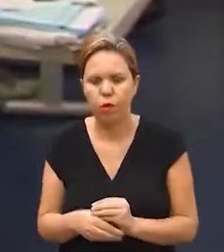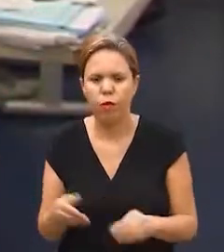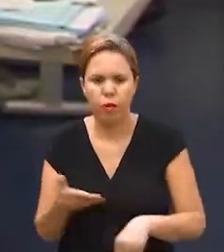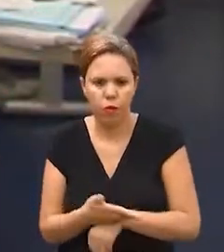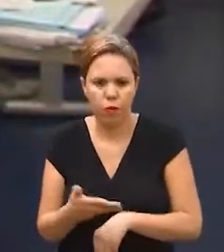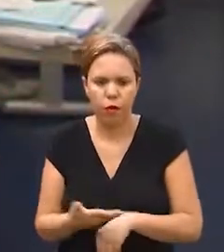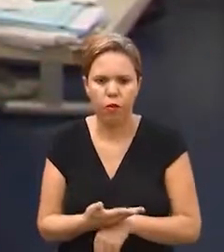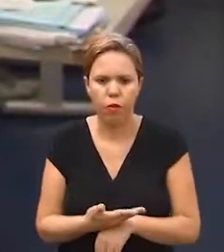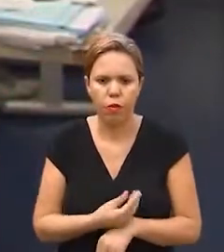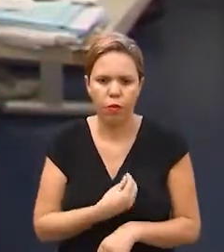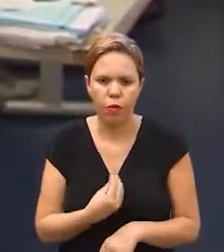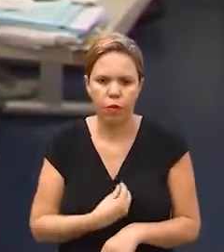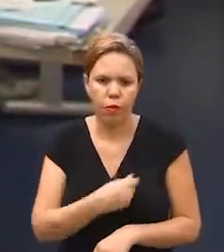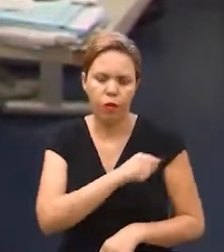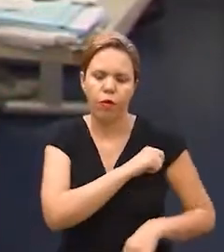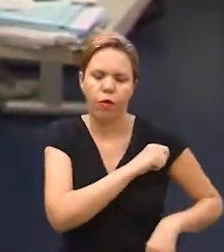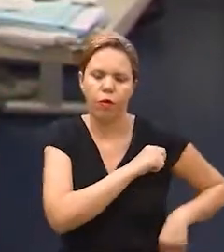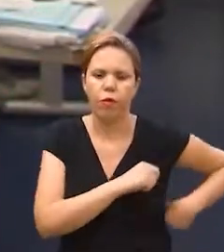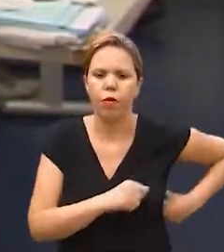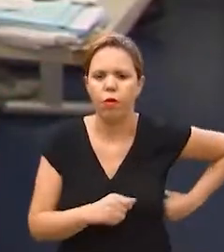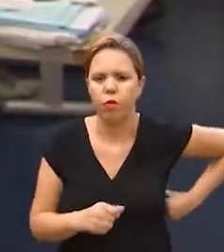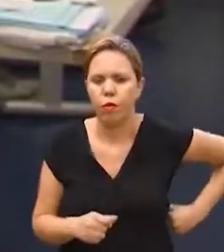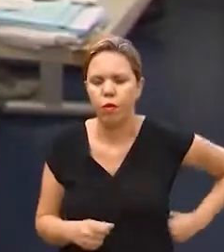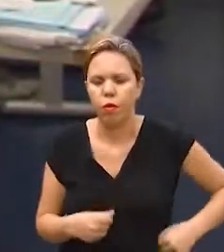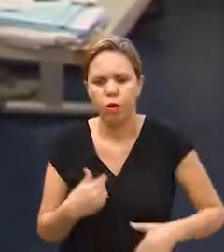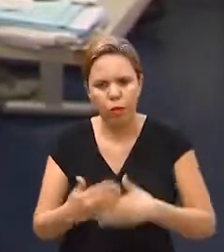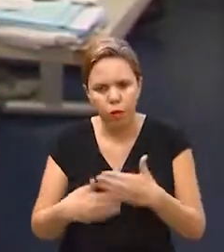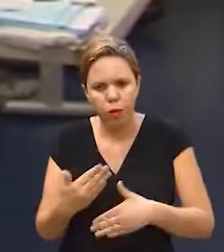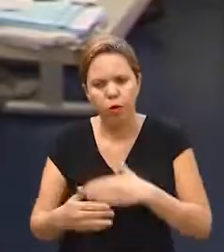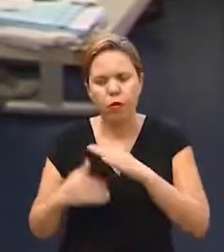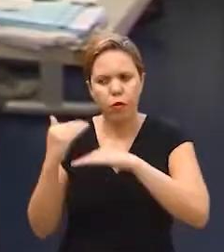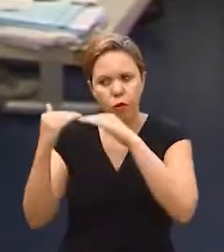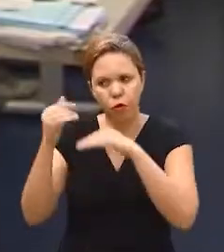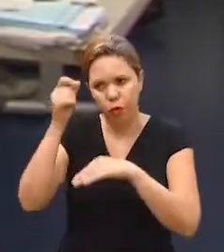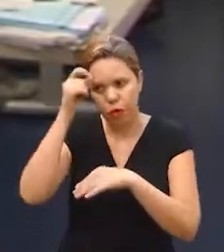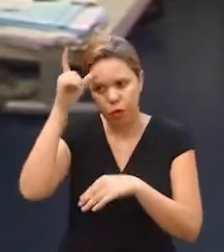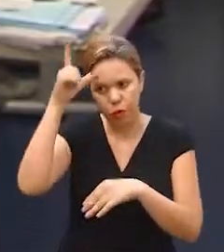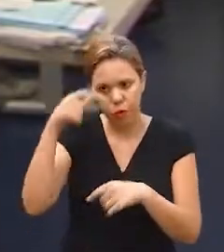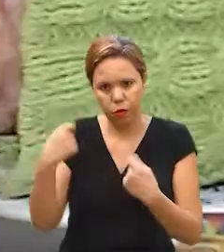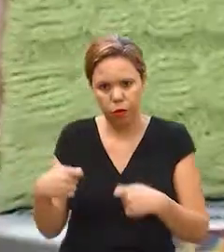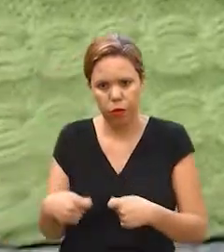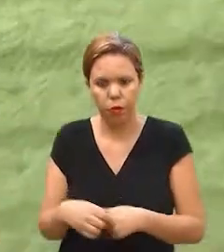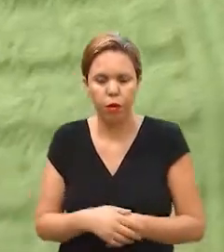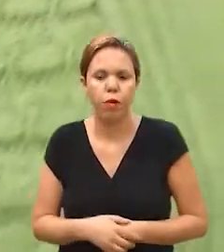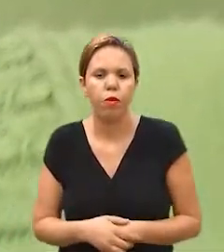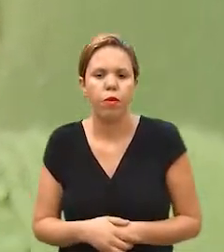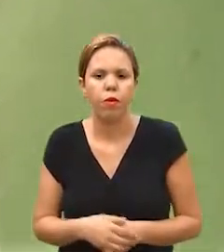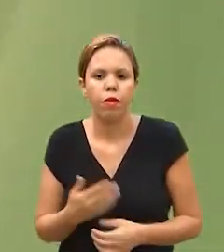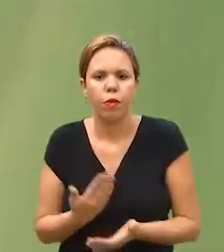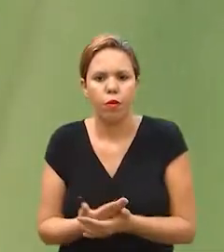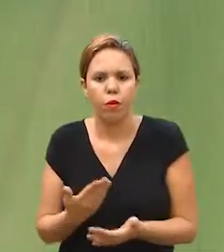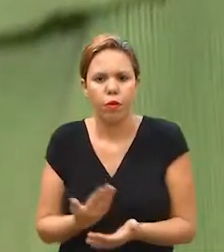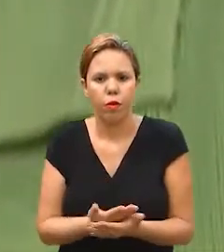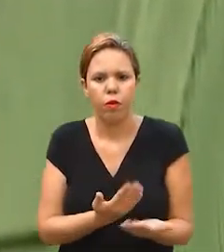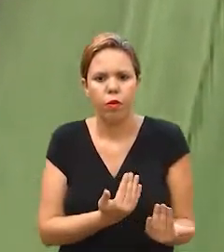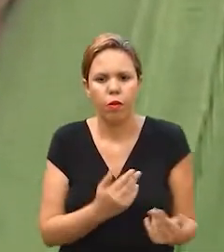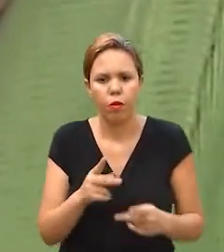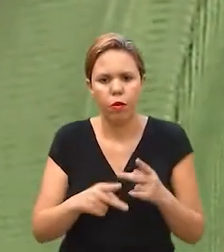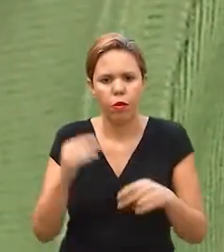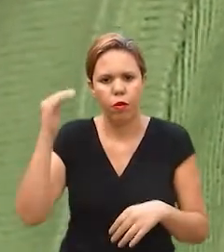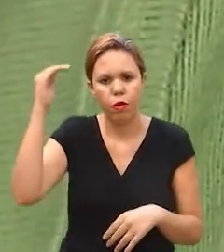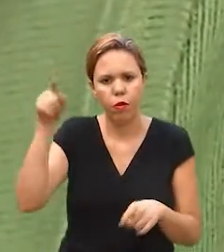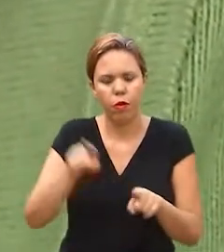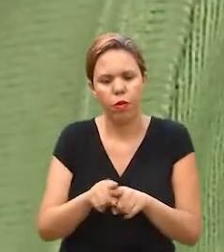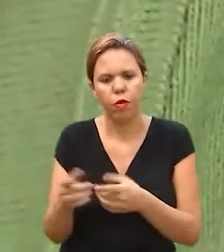parte da vida do aluno, ou seja, do itinerário de crescimento que o aluno precisa. As aulas para jovens e